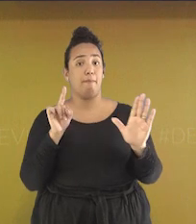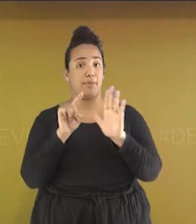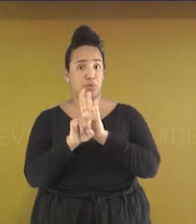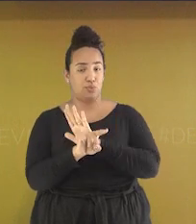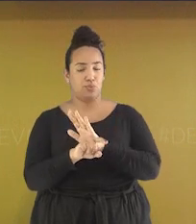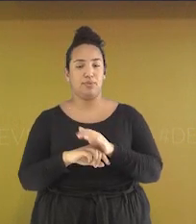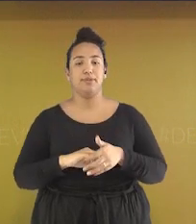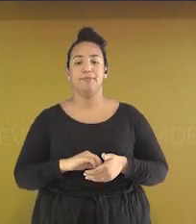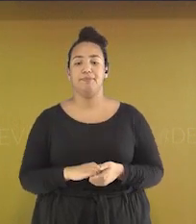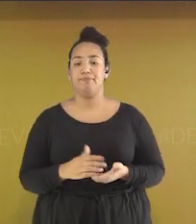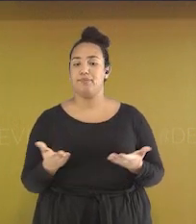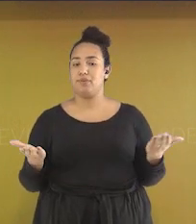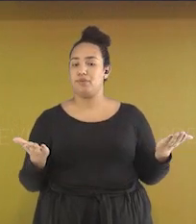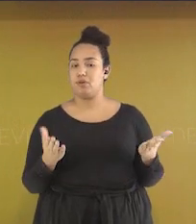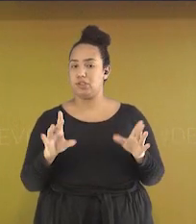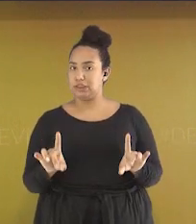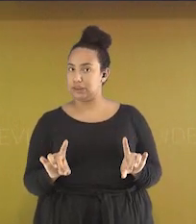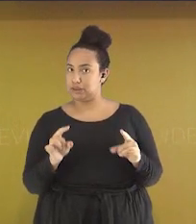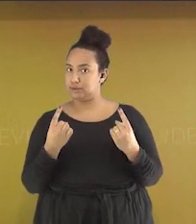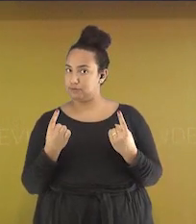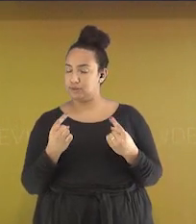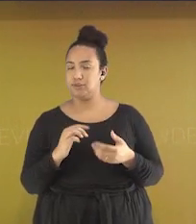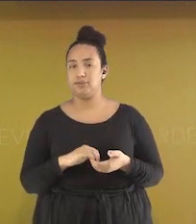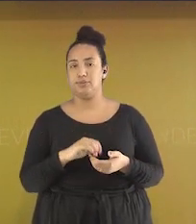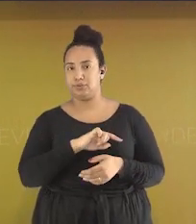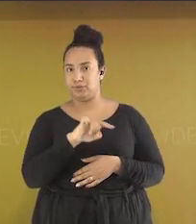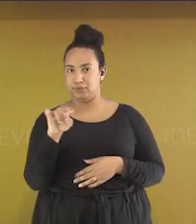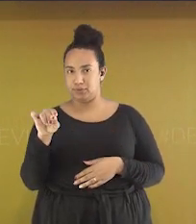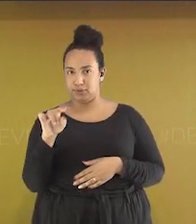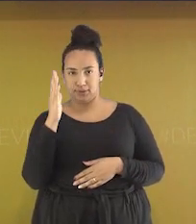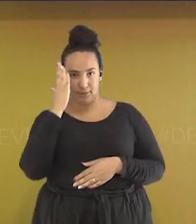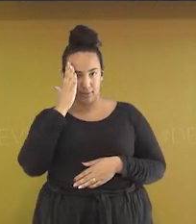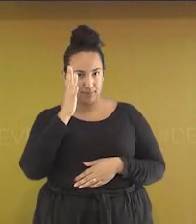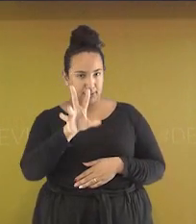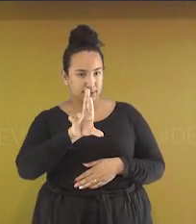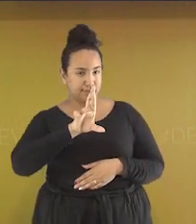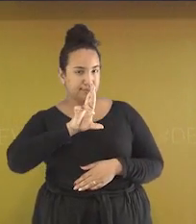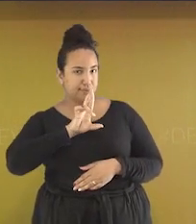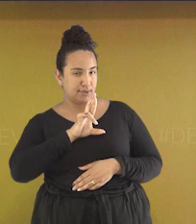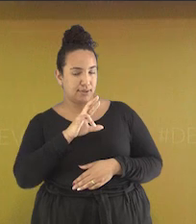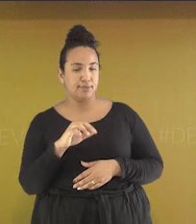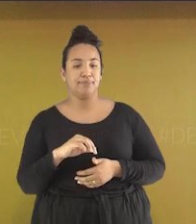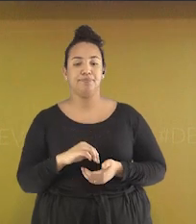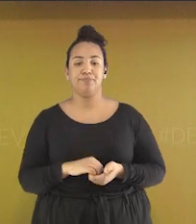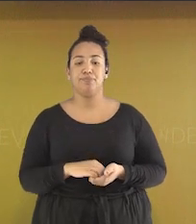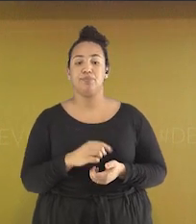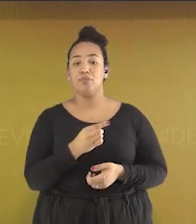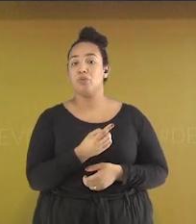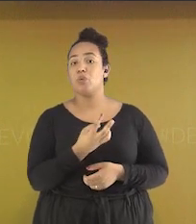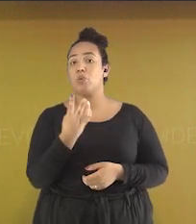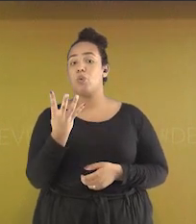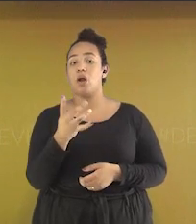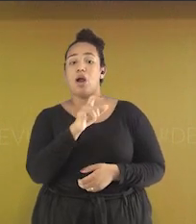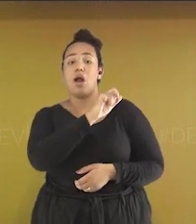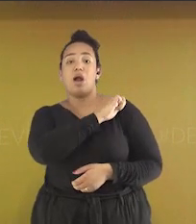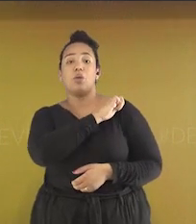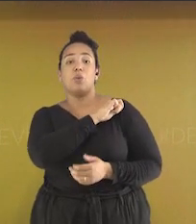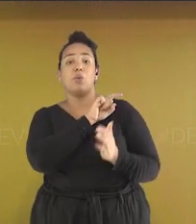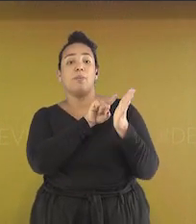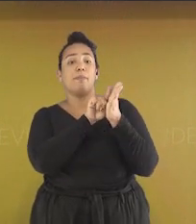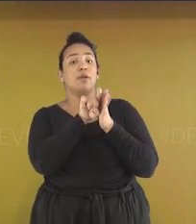última pergunta. Nessa eu tenho um desafio para vocês. Será que vocês conseguem me dizer quantos